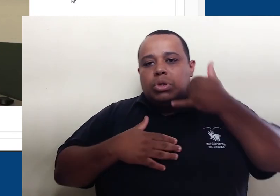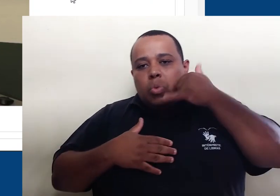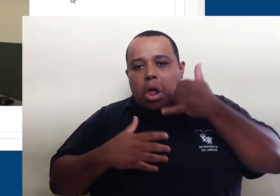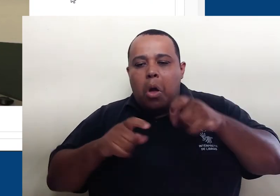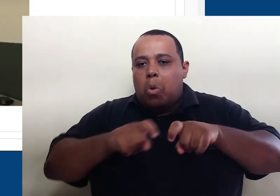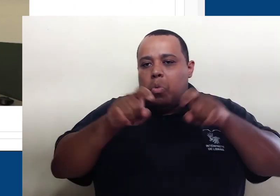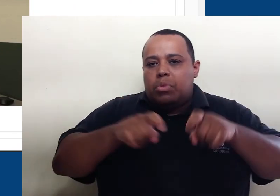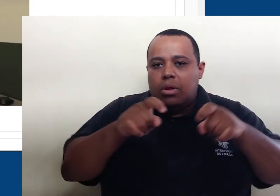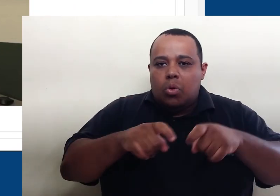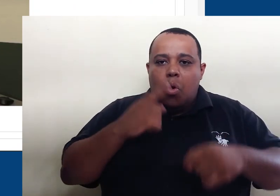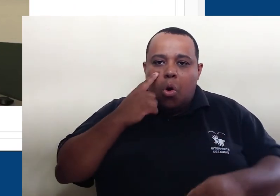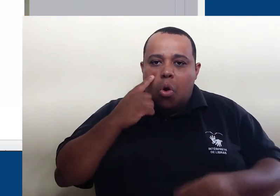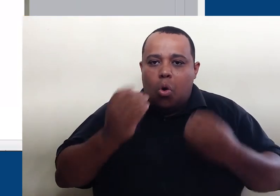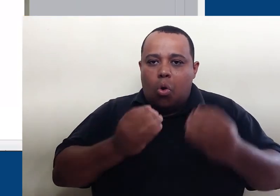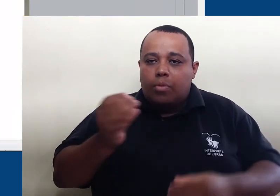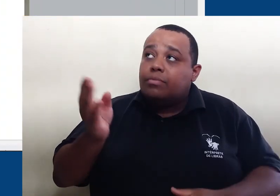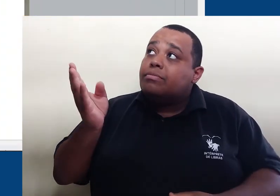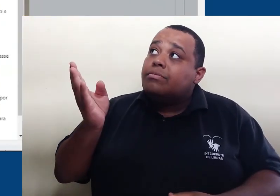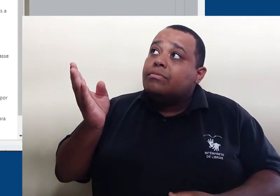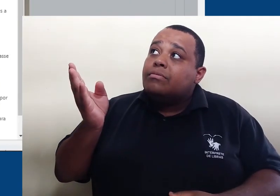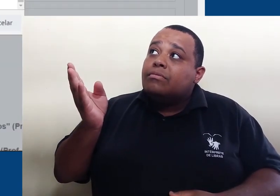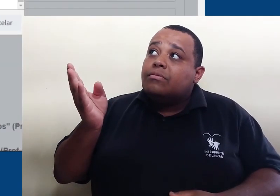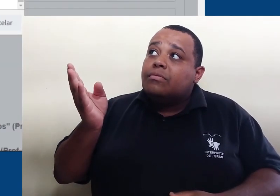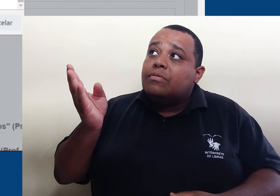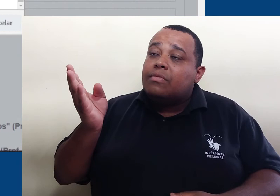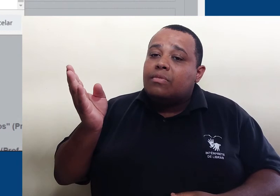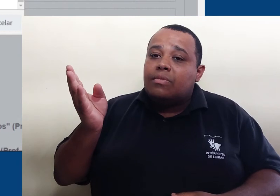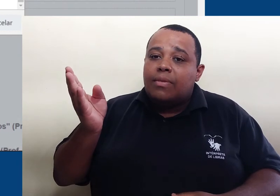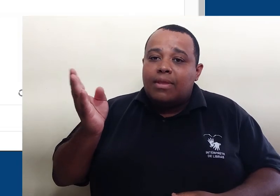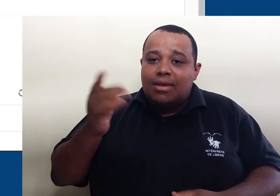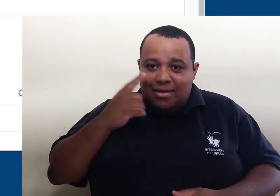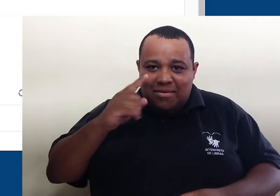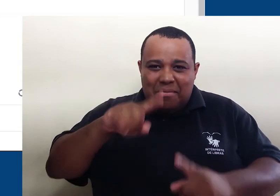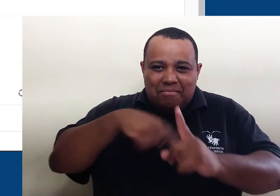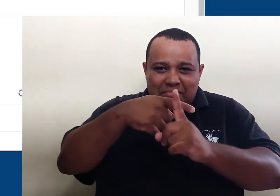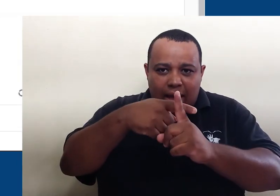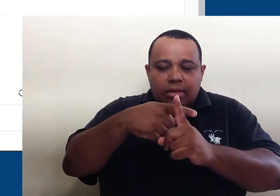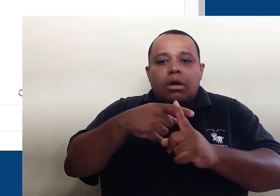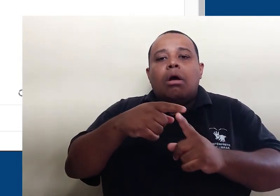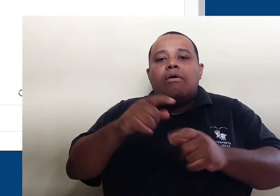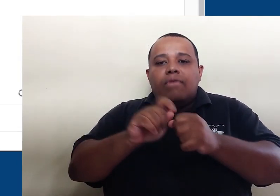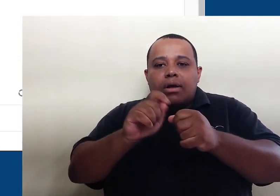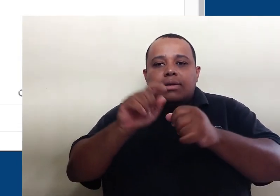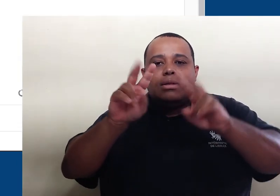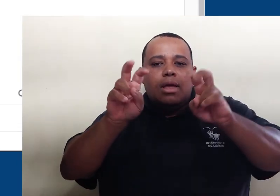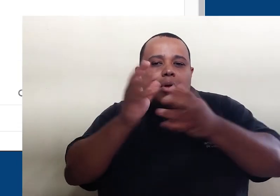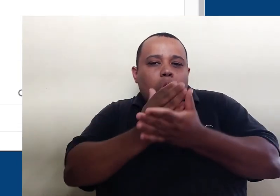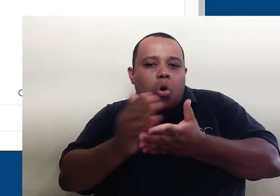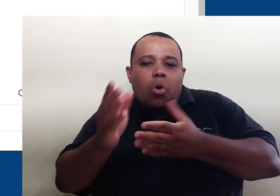aula. Então a gente vai vir primeiro aqui em atividade, arquivo, adicionar, e aqui a gente pode colocar o nosso nome. Então